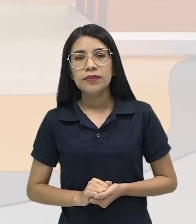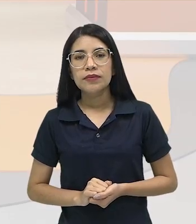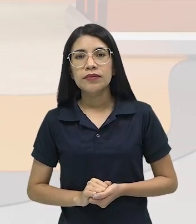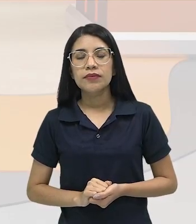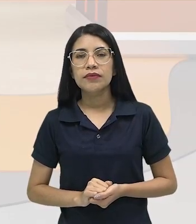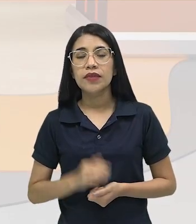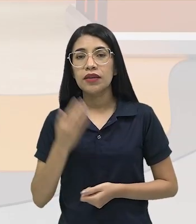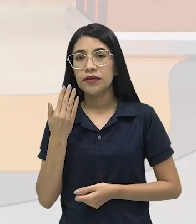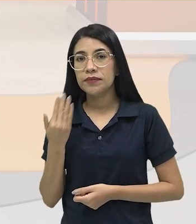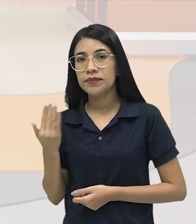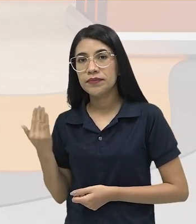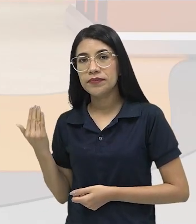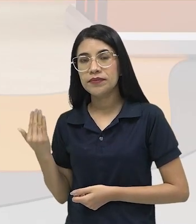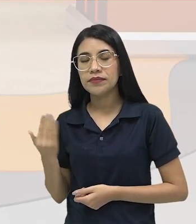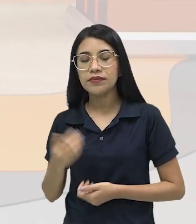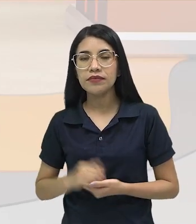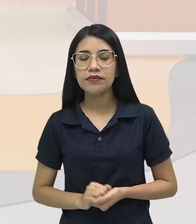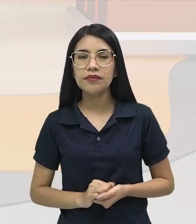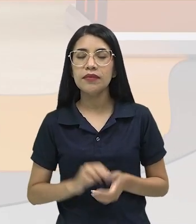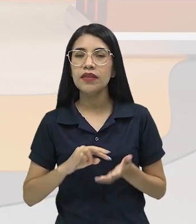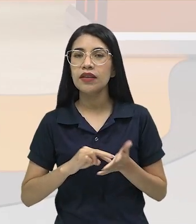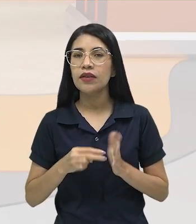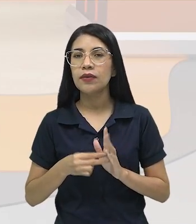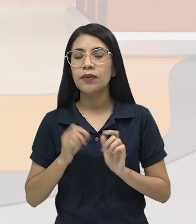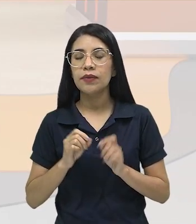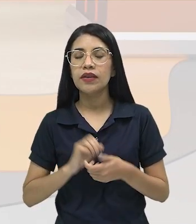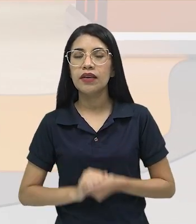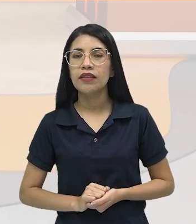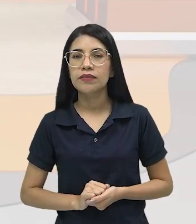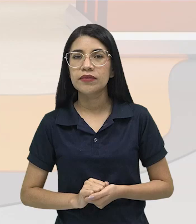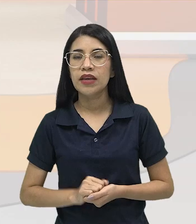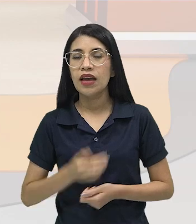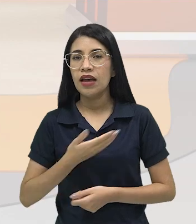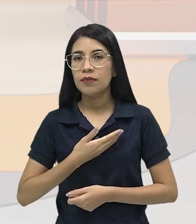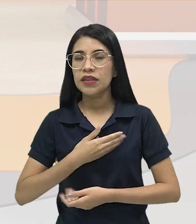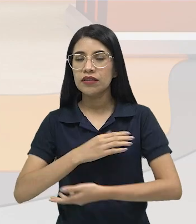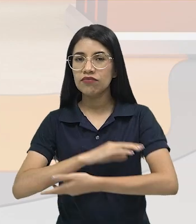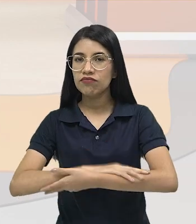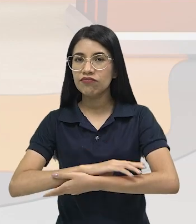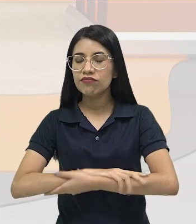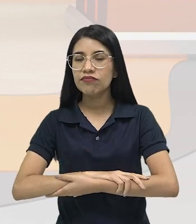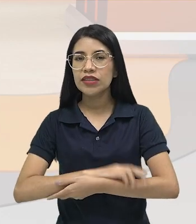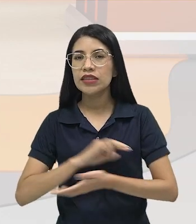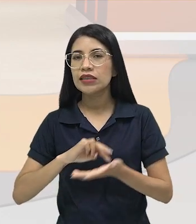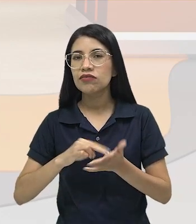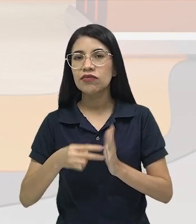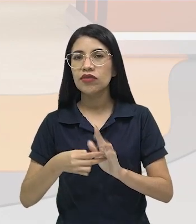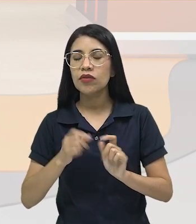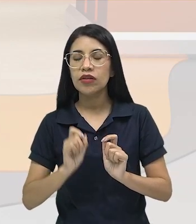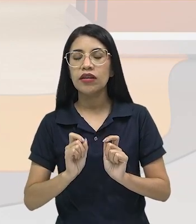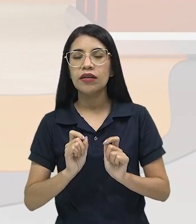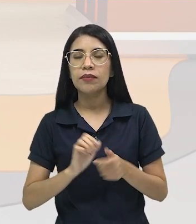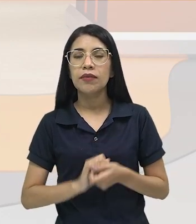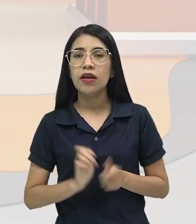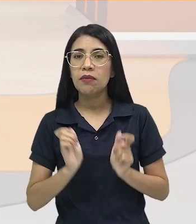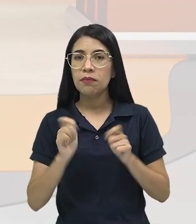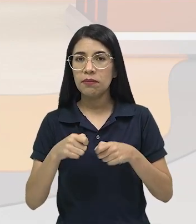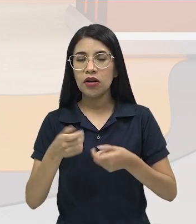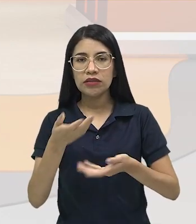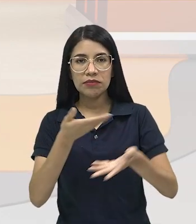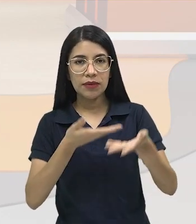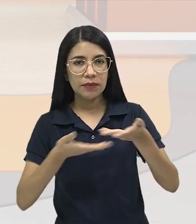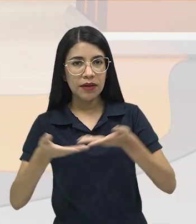O primeiro deles, então, é a questão da fraternidade, né? O que isso quer dizer? Que nós podemos nos dar bem com as